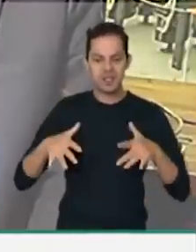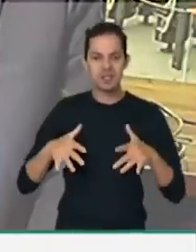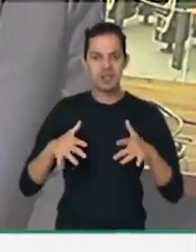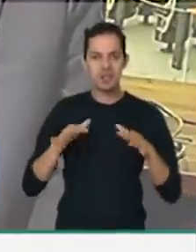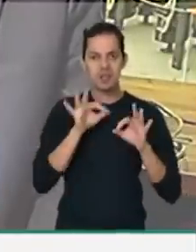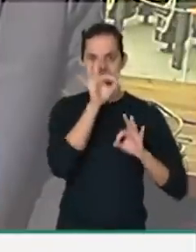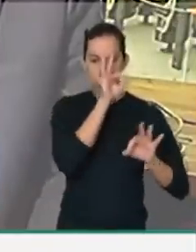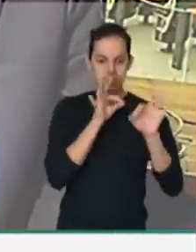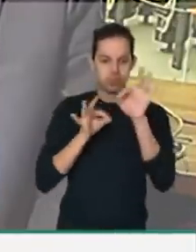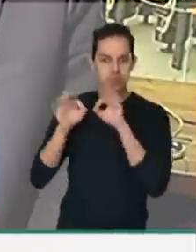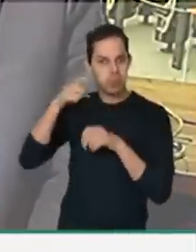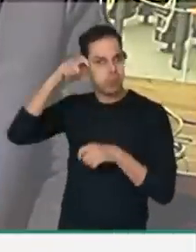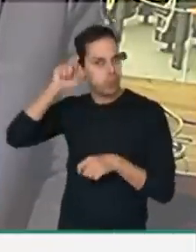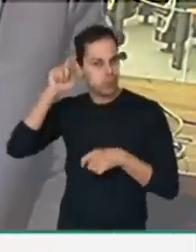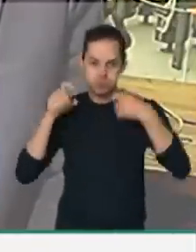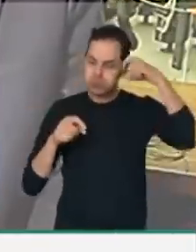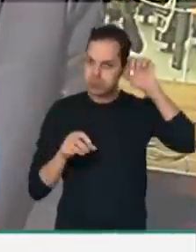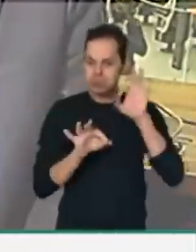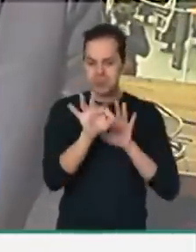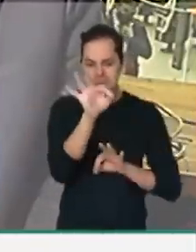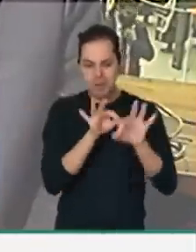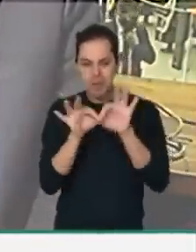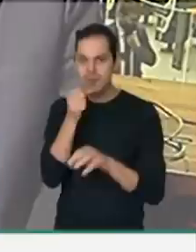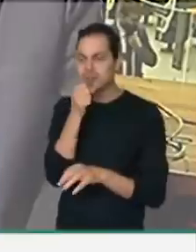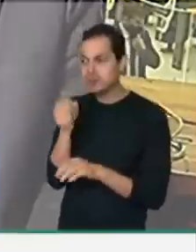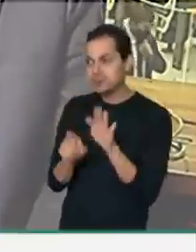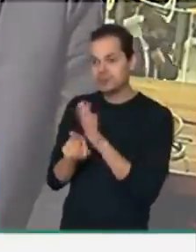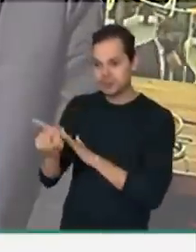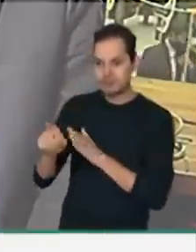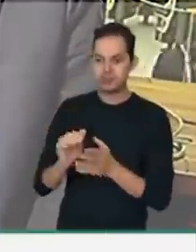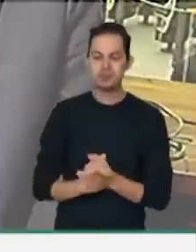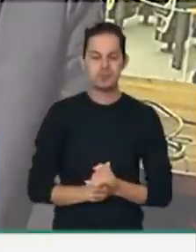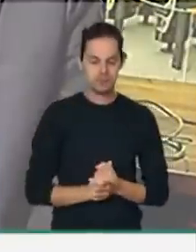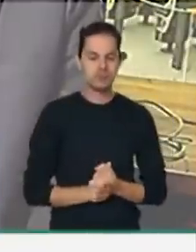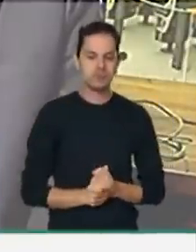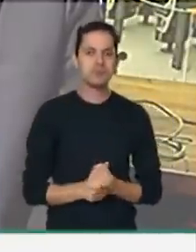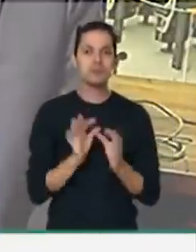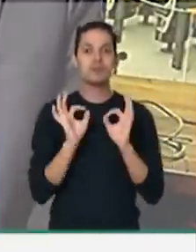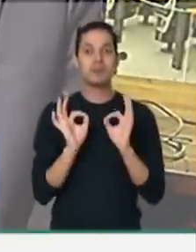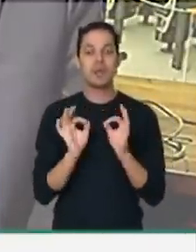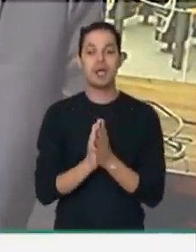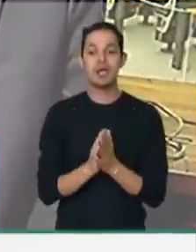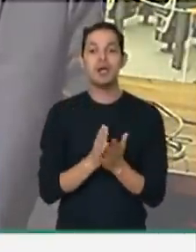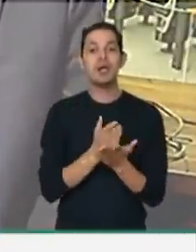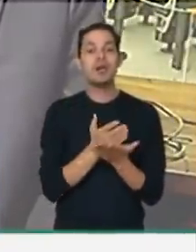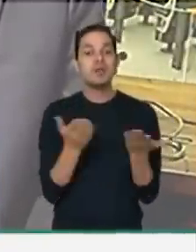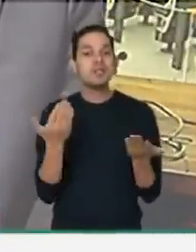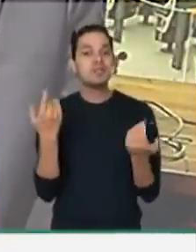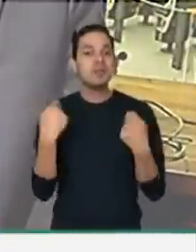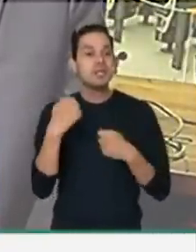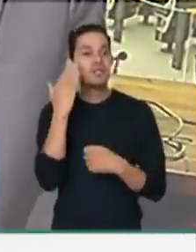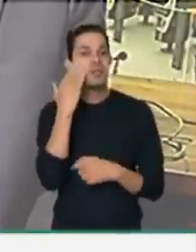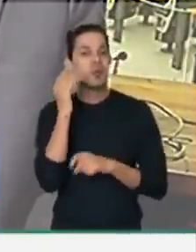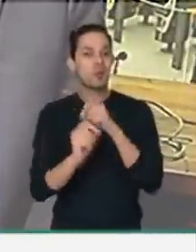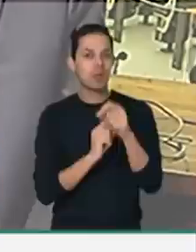ouvido, então vamos esperar só mais um pouquinho para a gente fazer a pergunta para ele. Mas, de qualquer forma, o que vocês precisam saber? Esse protocolo de